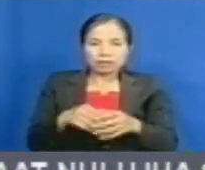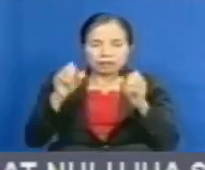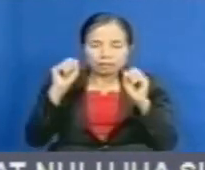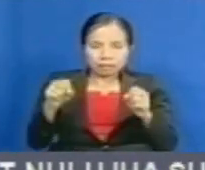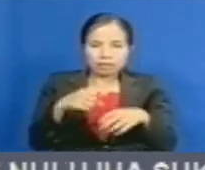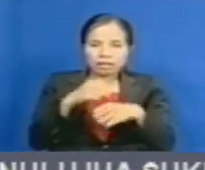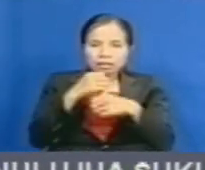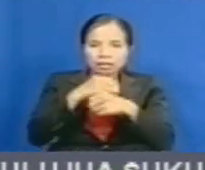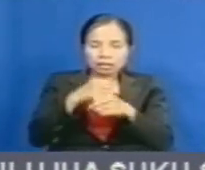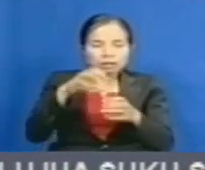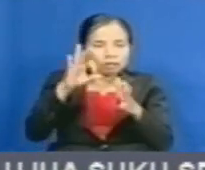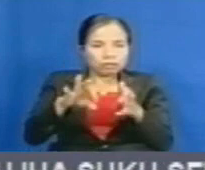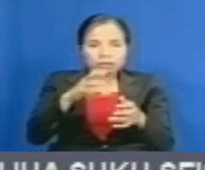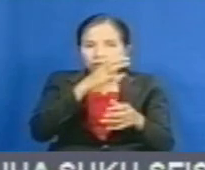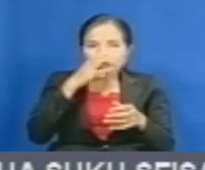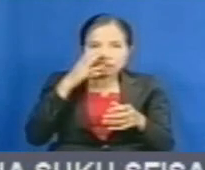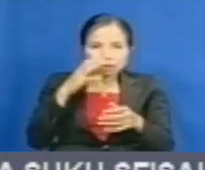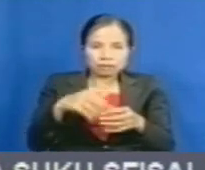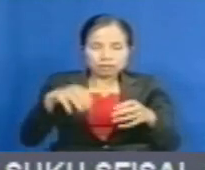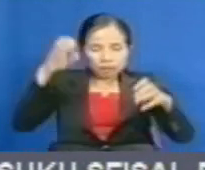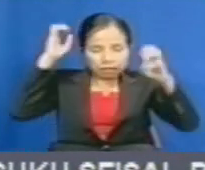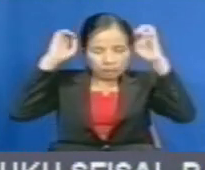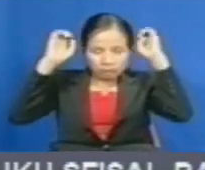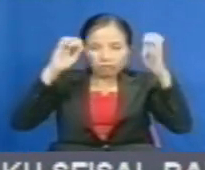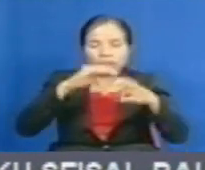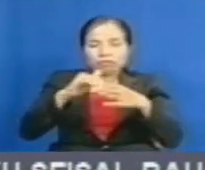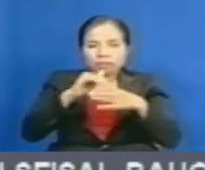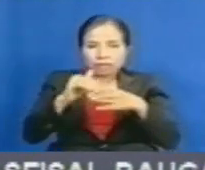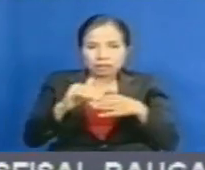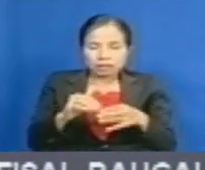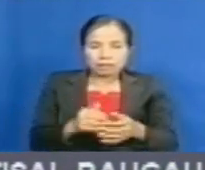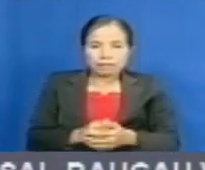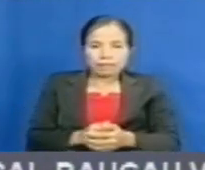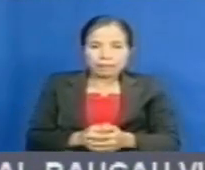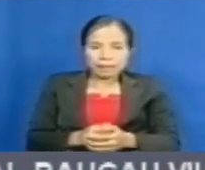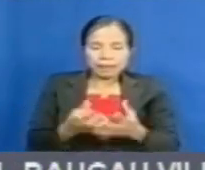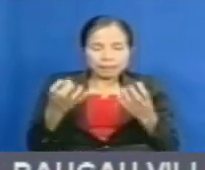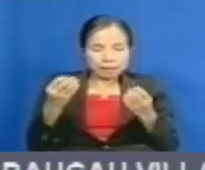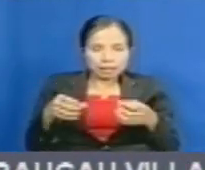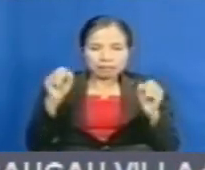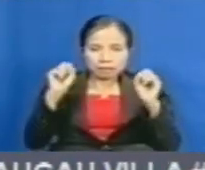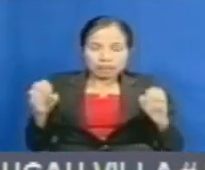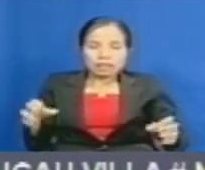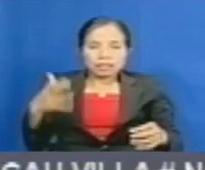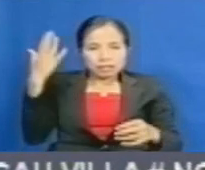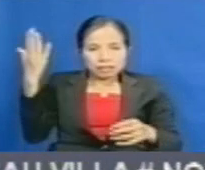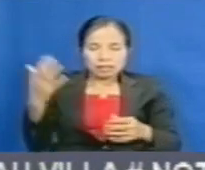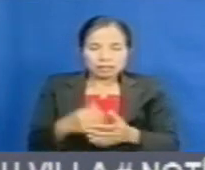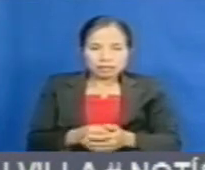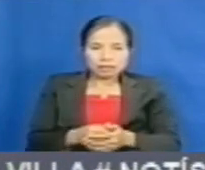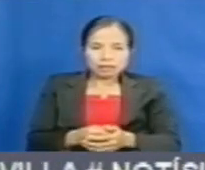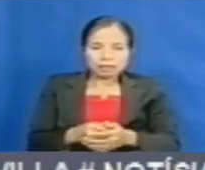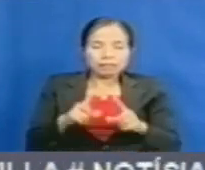da agricultura bela halo lara, educação, formação be quanto em bela acontece lara, mas ainda nem tem